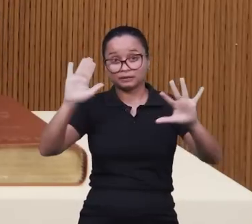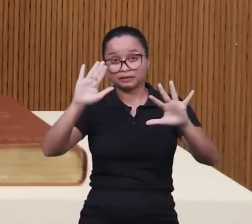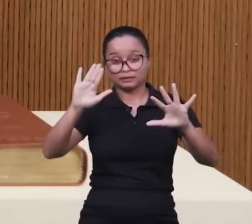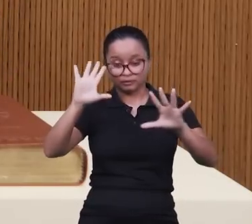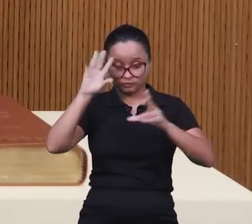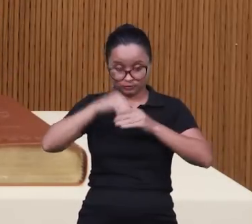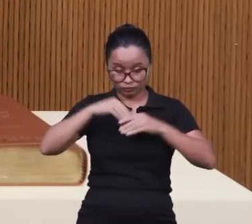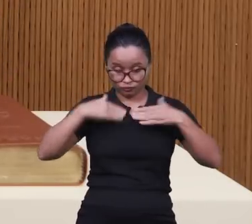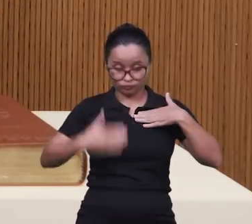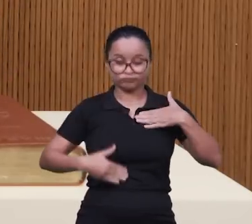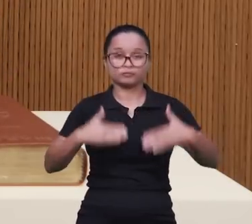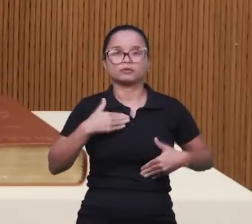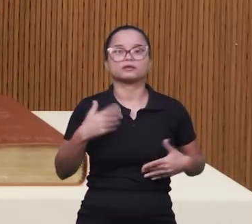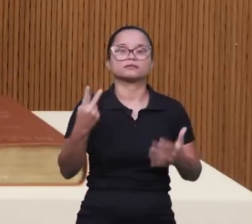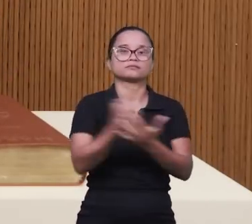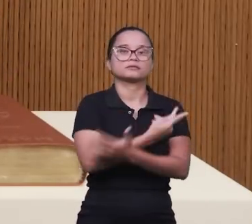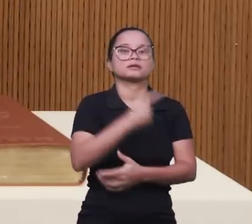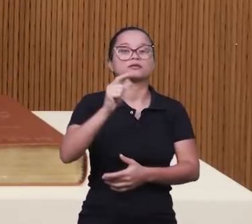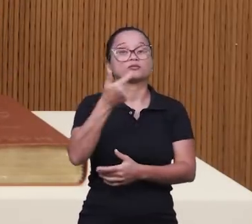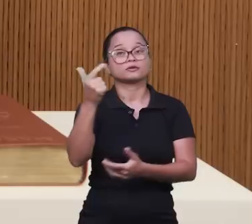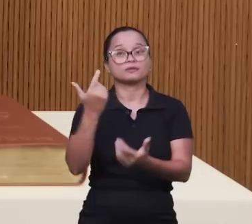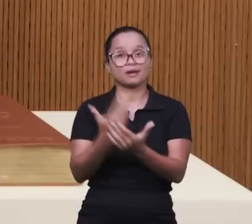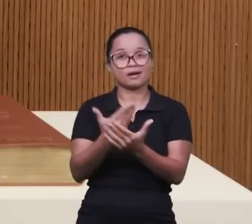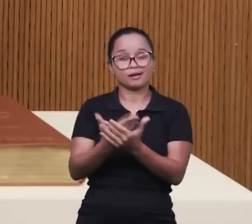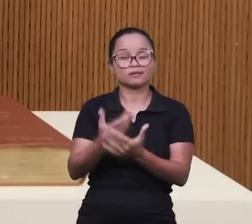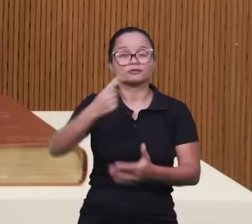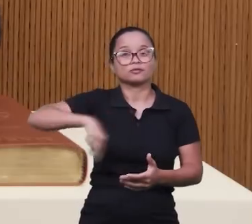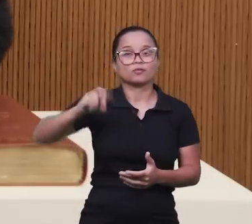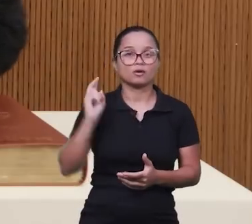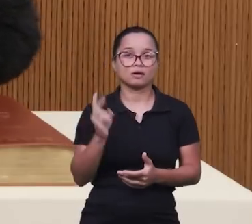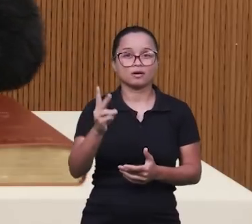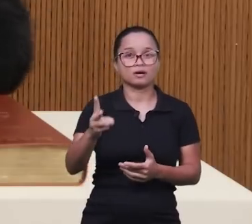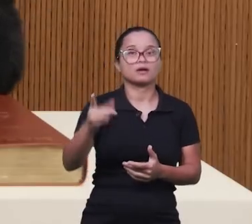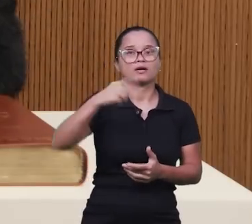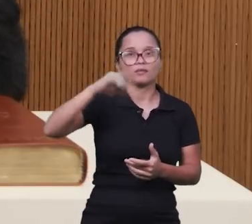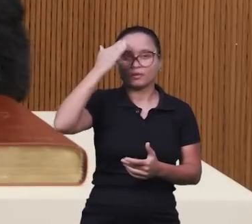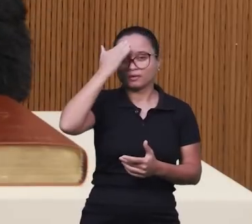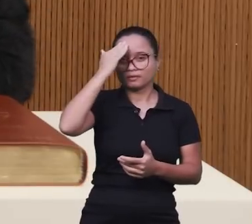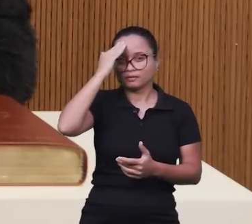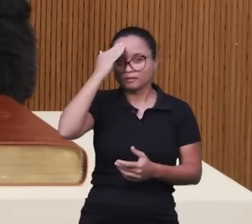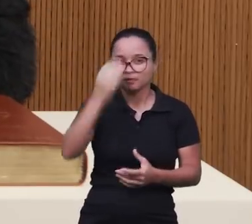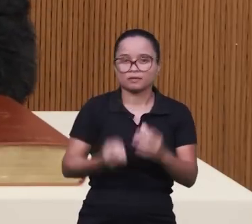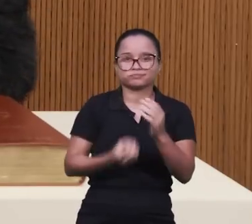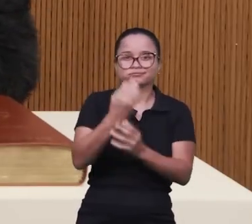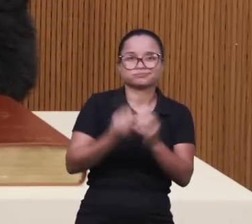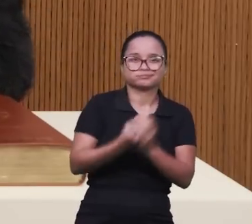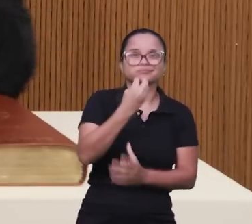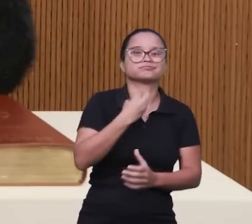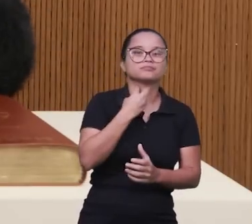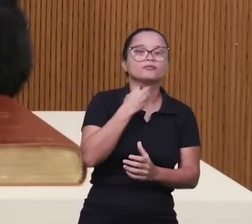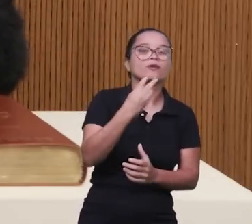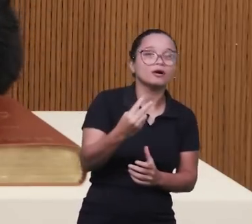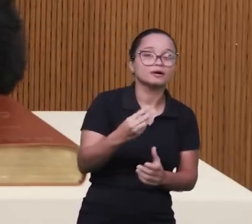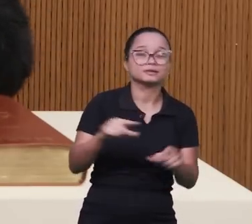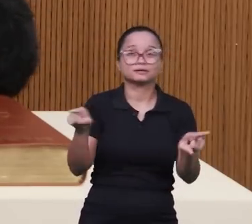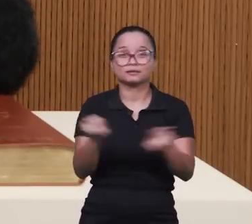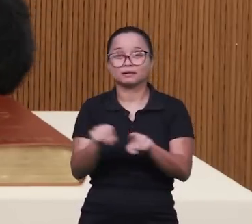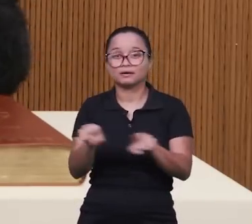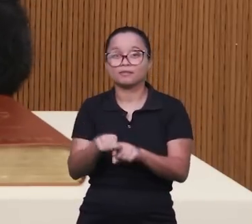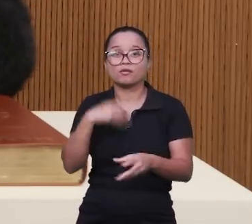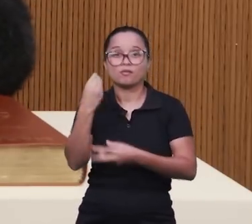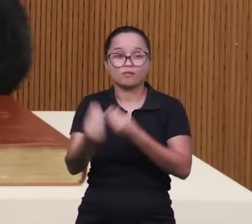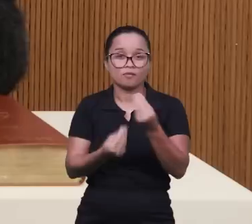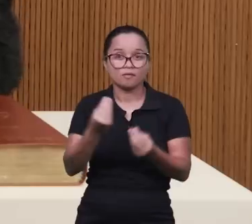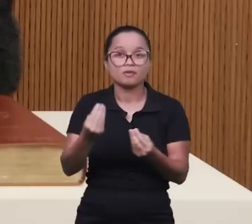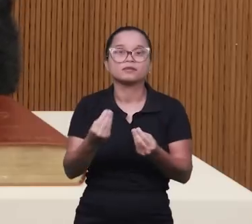está acontecendo no seu corpo. Nas próximas aulas, continuaremos a entender sobre a produção vocal, sobre o que é voz, sobre